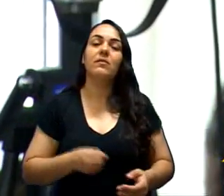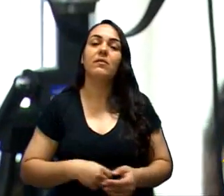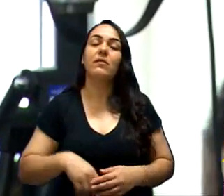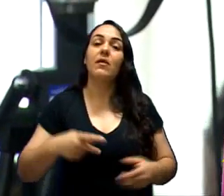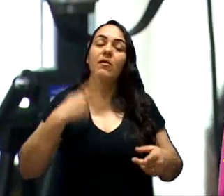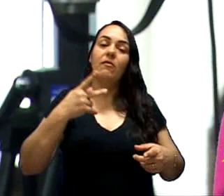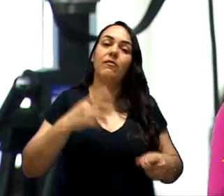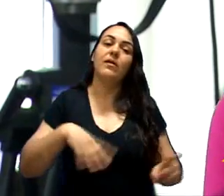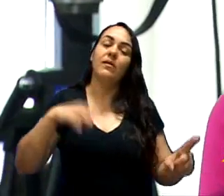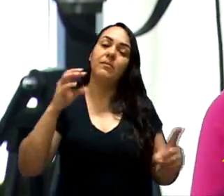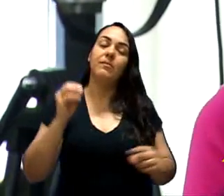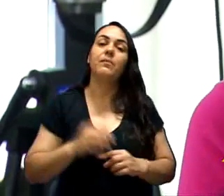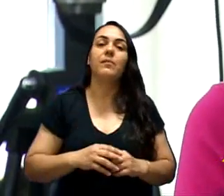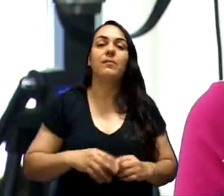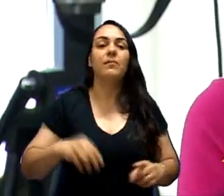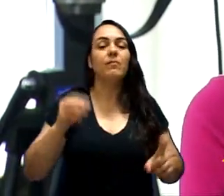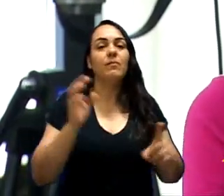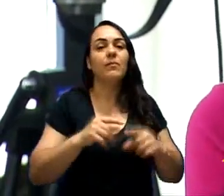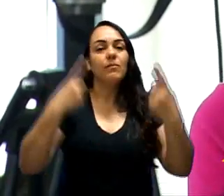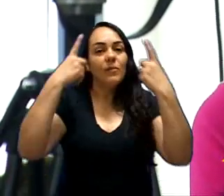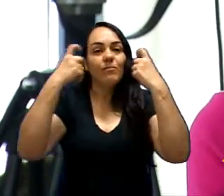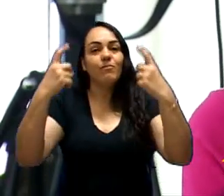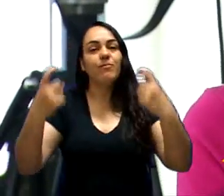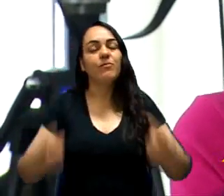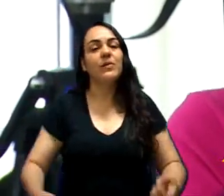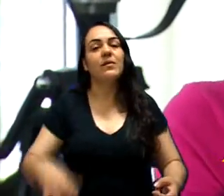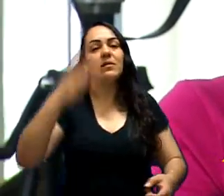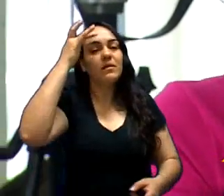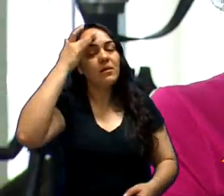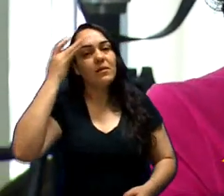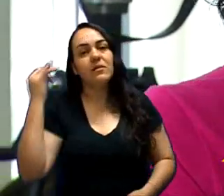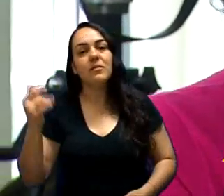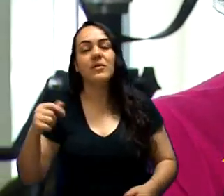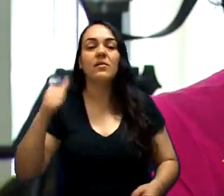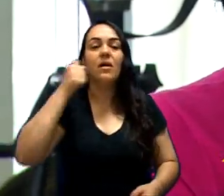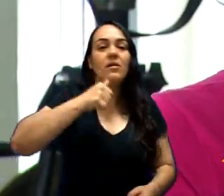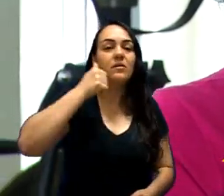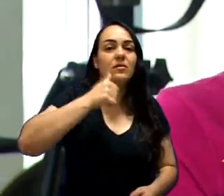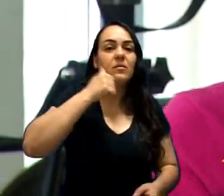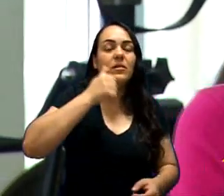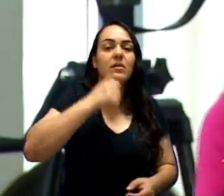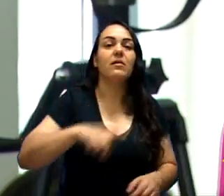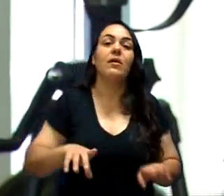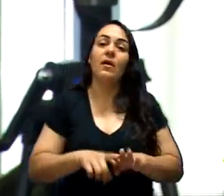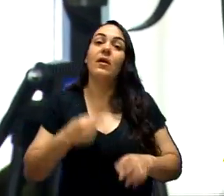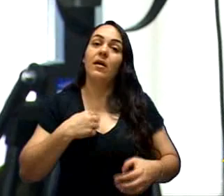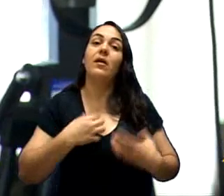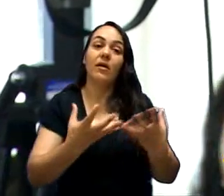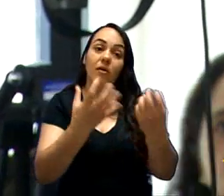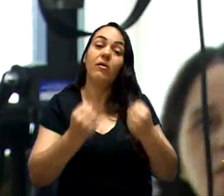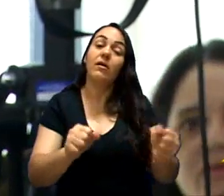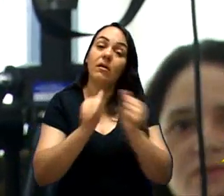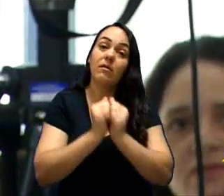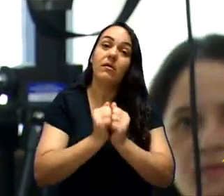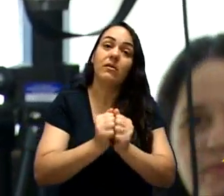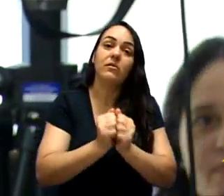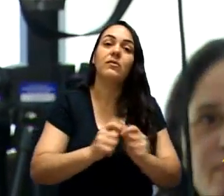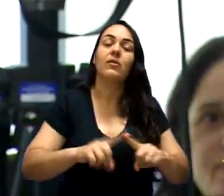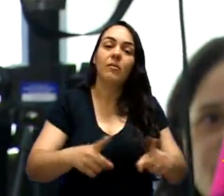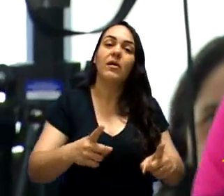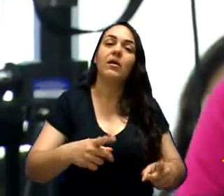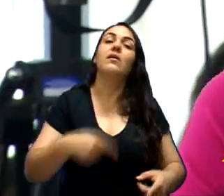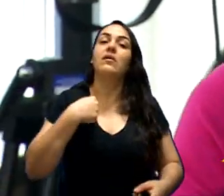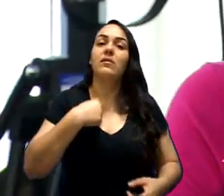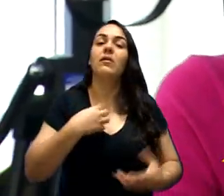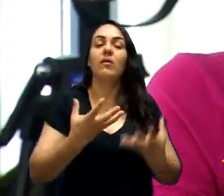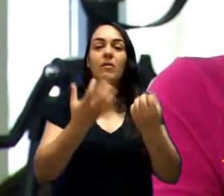violência doméstica com o Estratégia de Saúde da Família. Então, esse horário, eu gostaria muito de participar, eu quero participar. A senhora está respeitada. E eu faço a proposta,